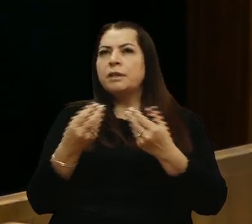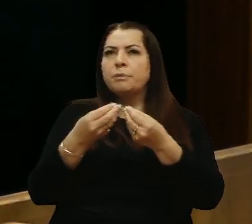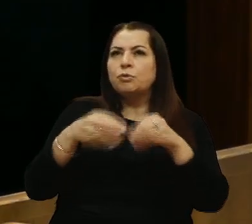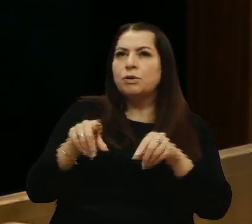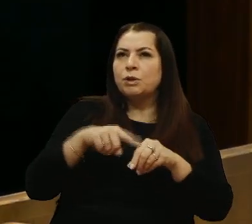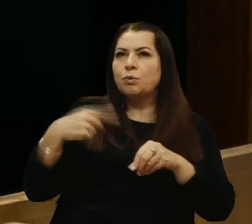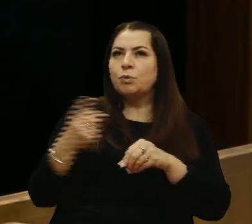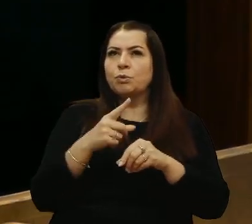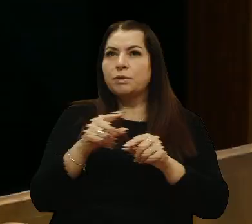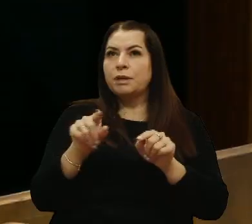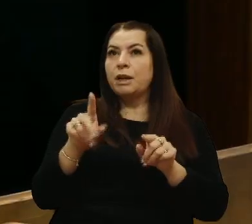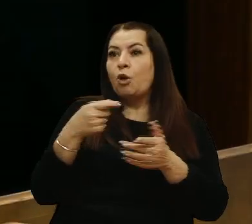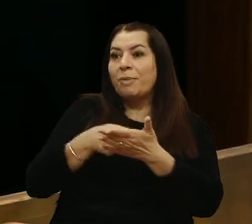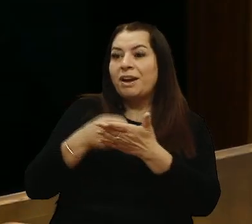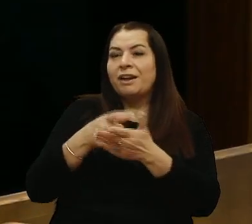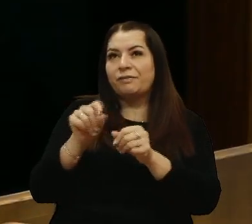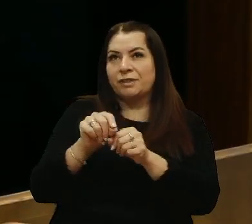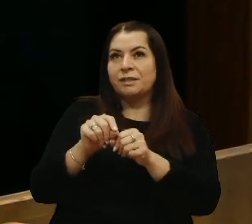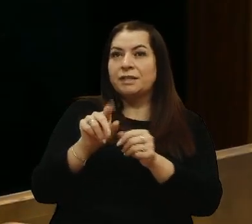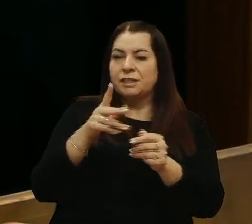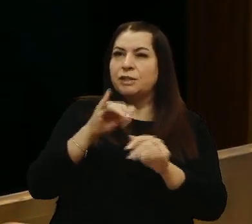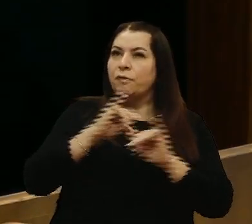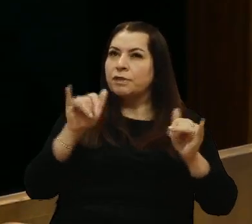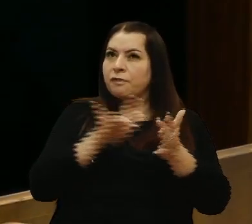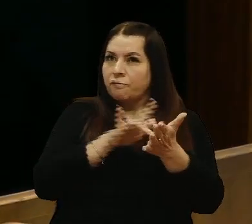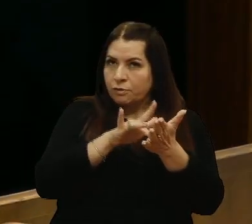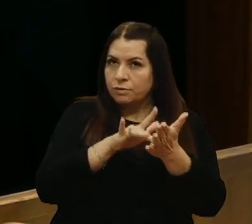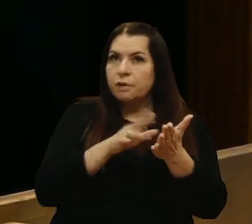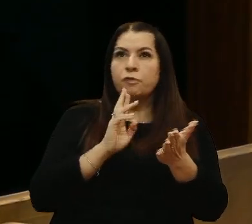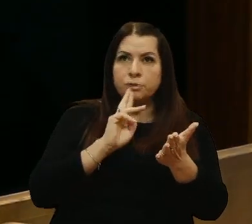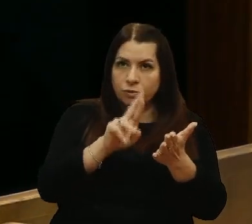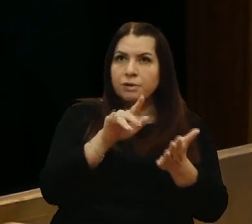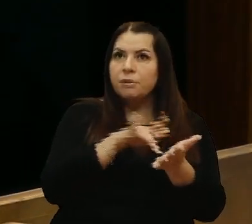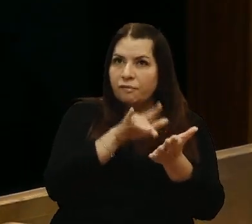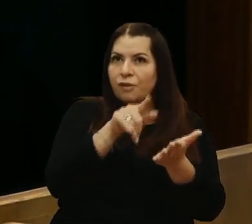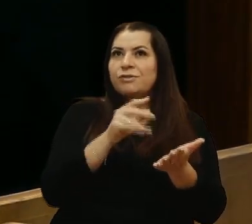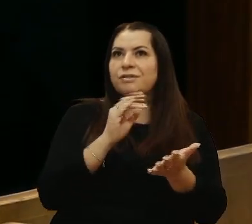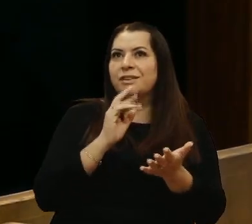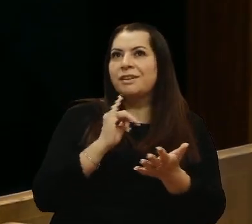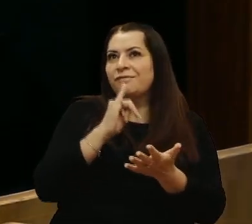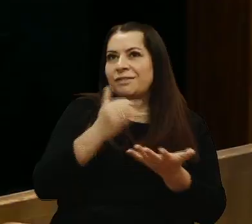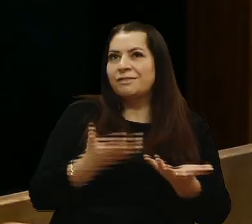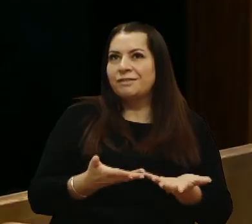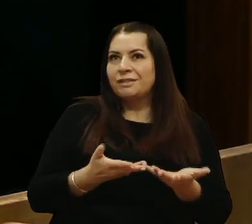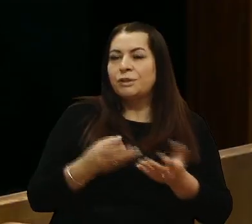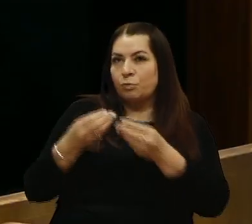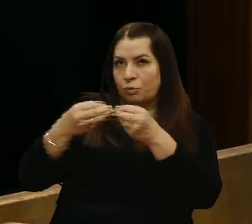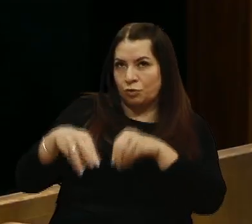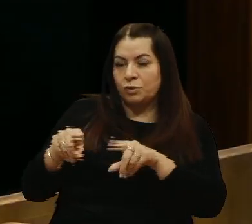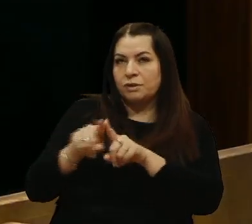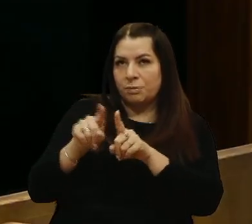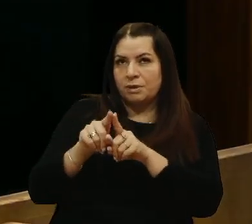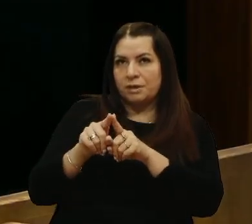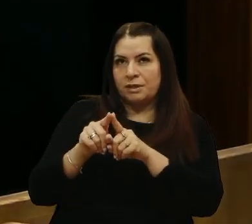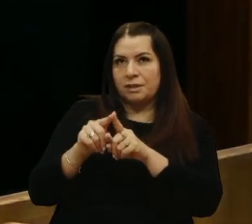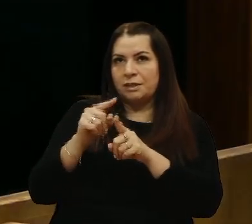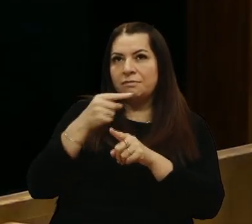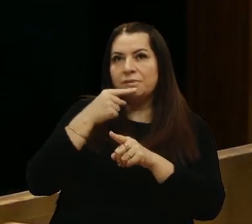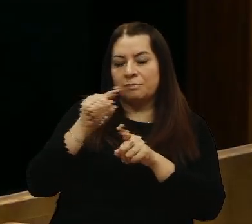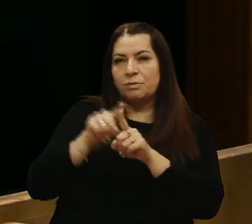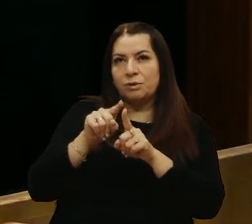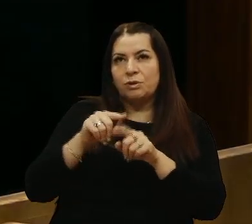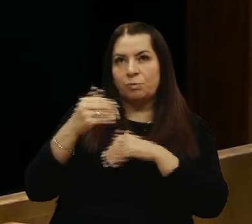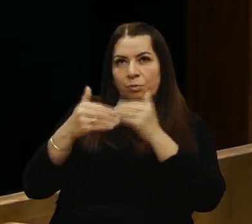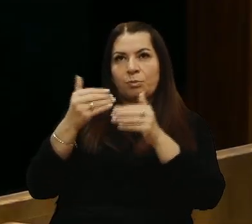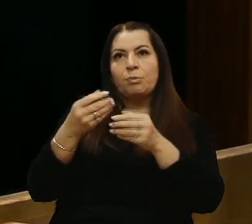é obrigado a repará-lo. Se eu comunicar falsamente um crime, eu respondo pelo crime. E se eu causar prejuízo, como bem tratou o vereador Caleb, que eu concordo que o processo penal